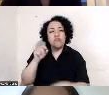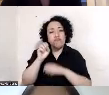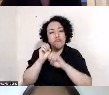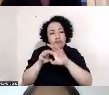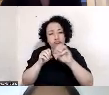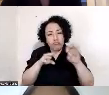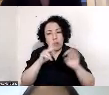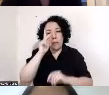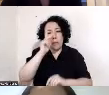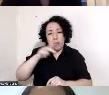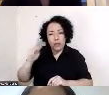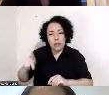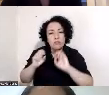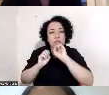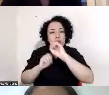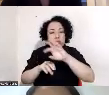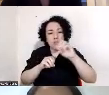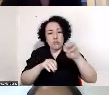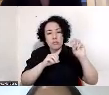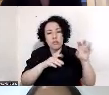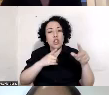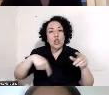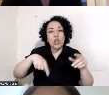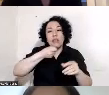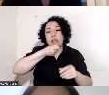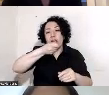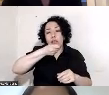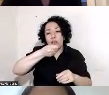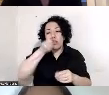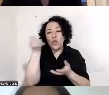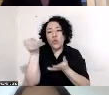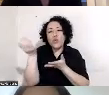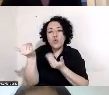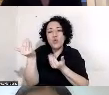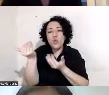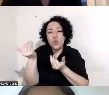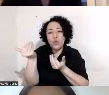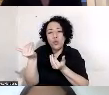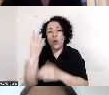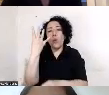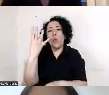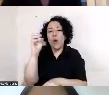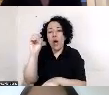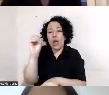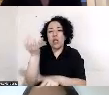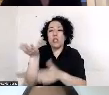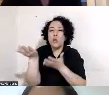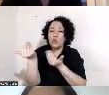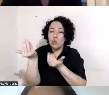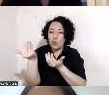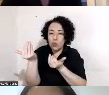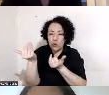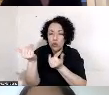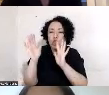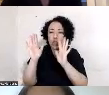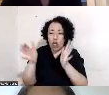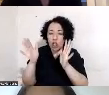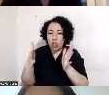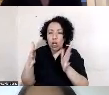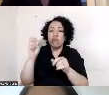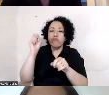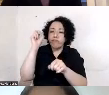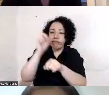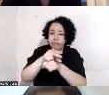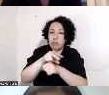mais interessados, porque nós entrevistamos jovens, 40 jovens que estão matriculados em faculdades